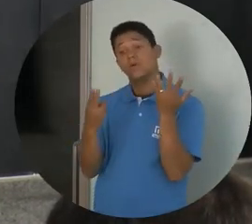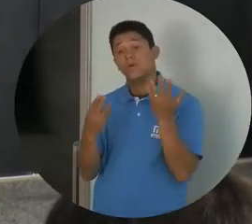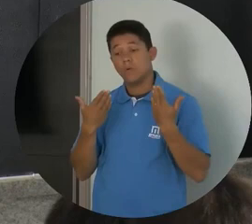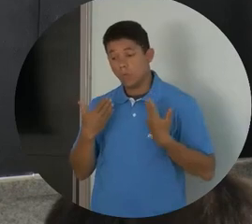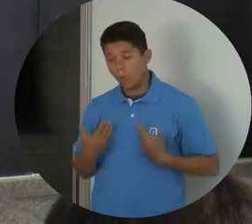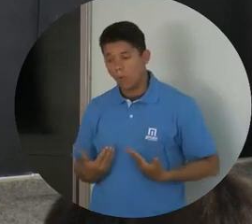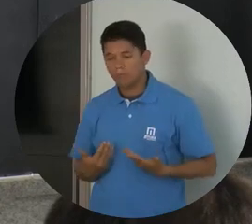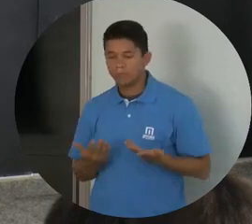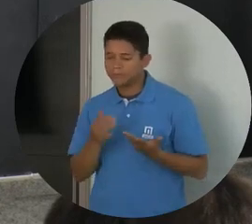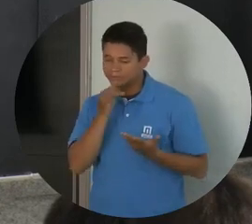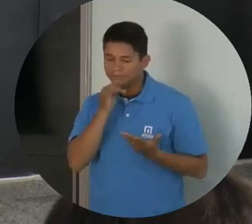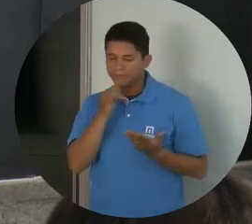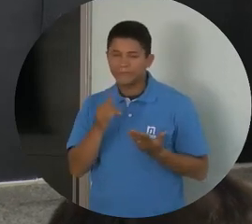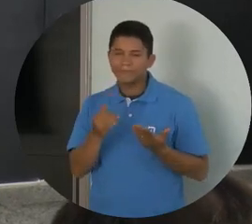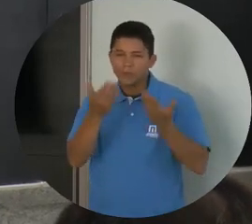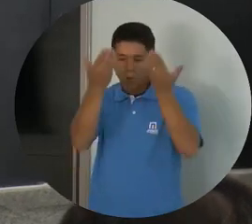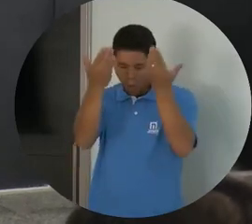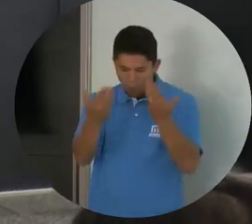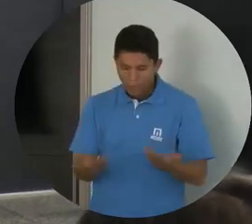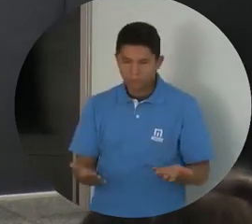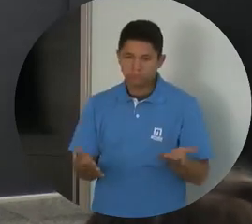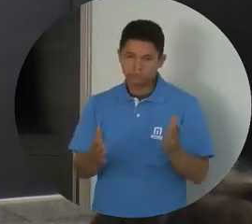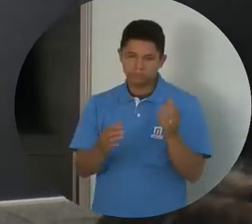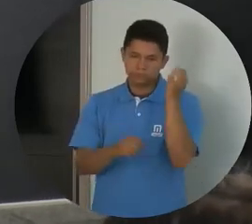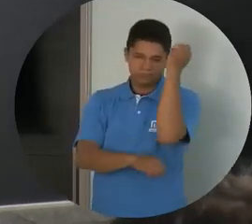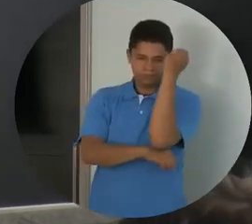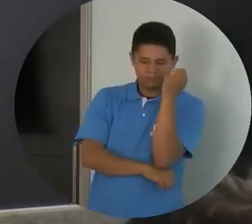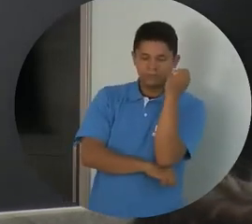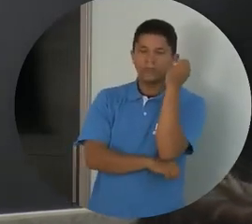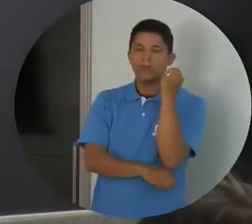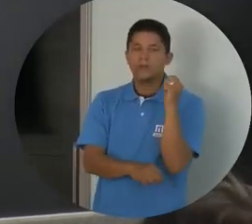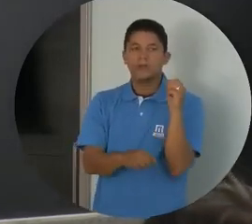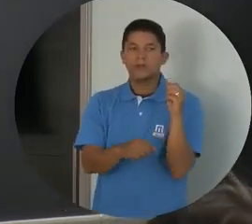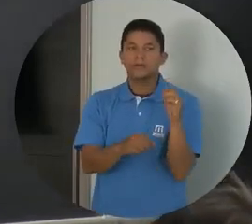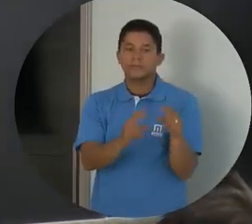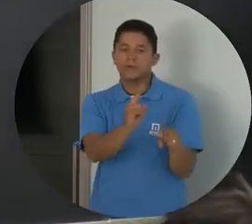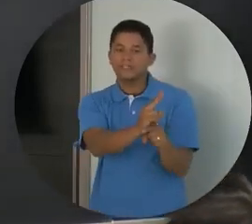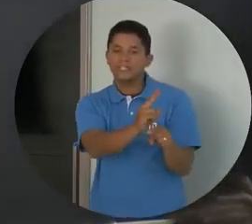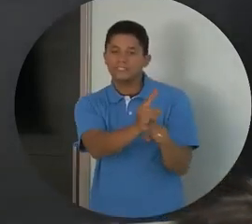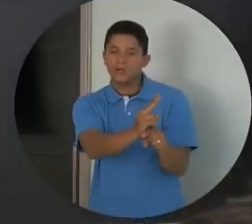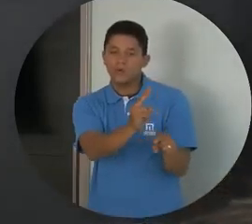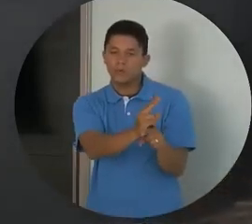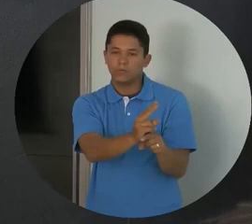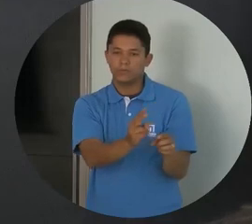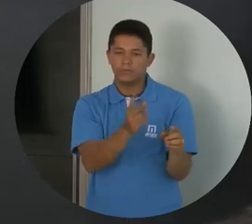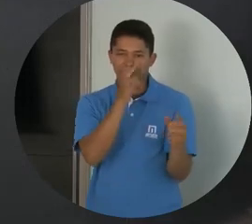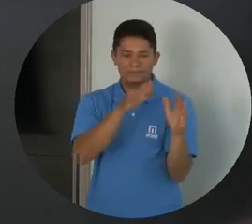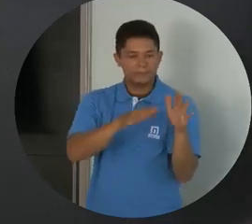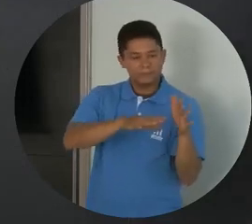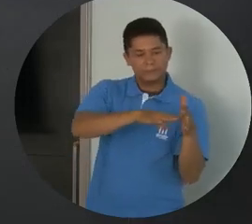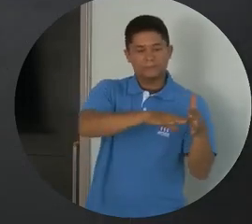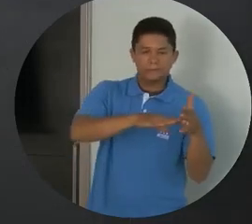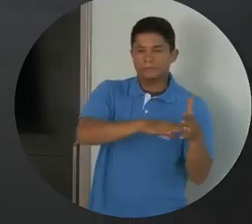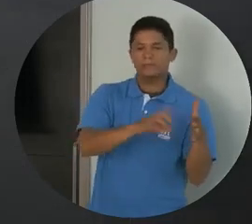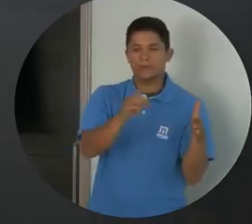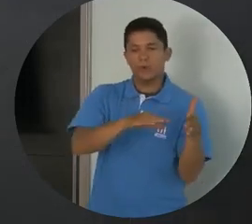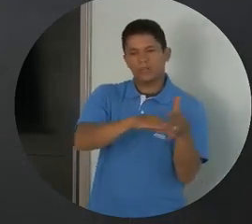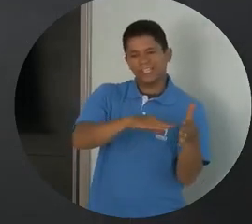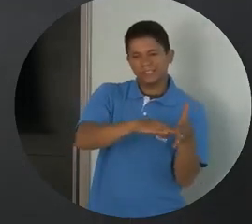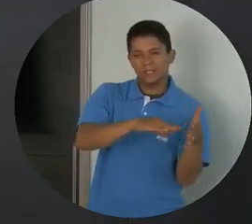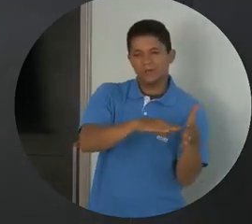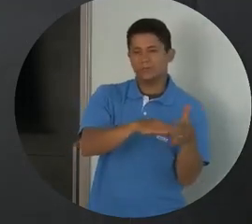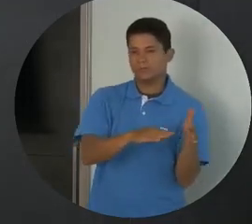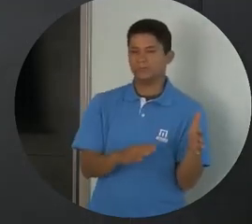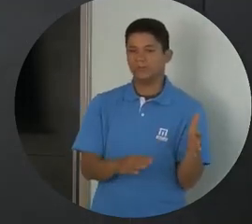que realmente funciona como uma estrutura de contenção. Eu queria saber, assim, conheço Marcelo, a Carol, mas o